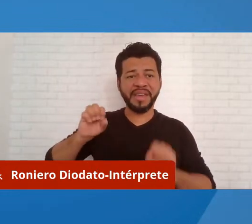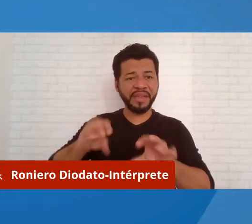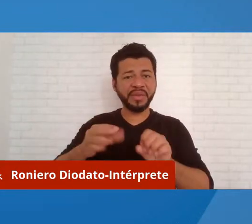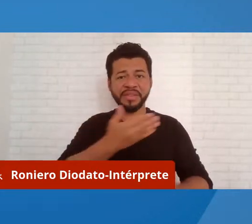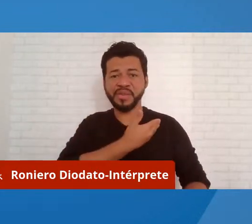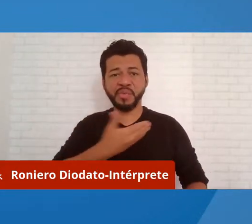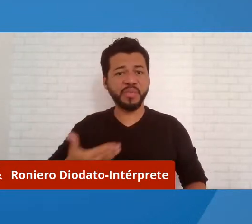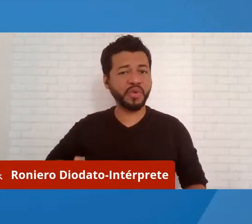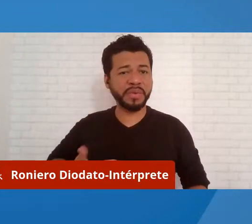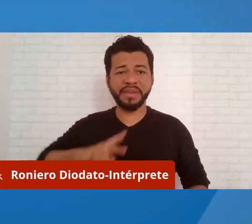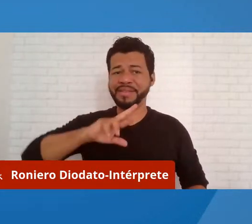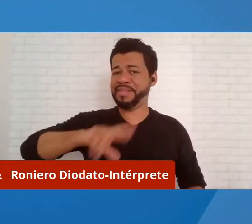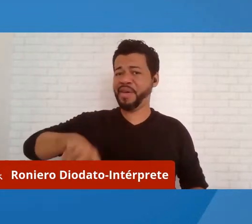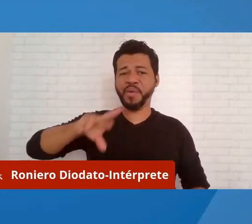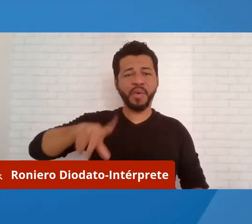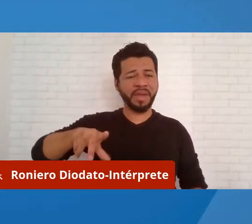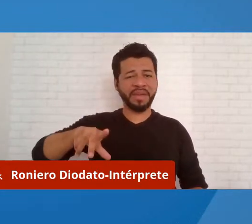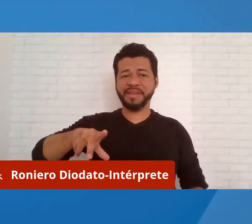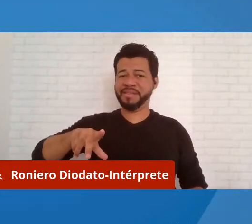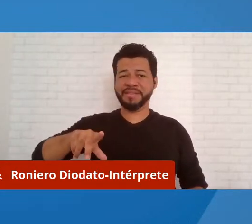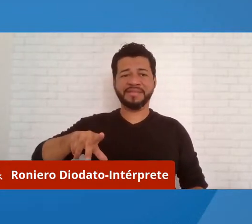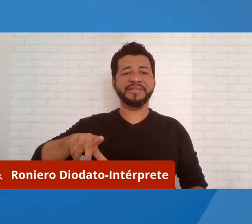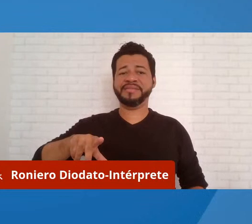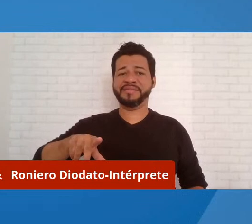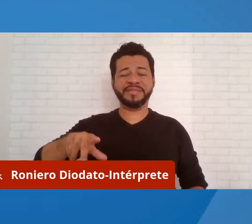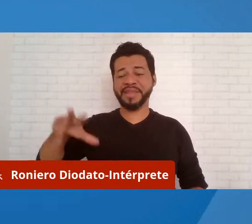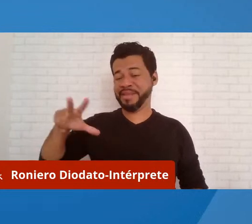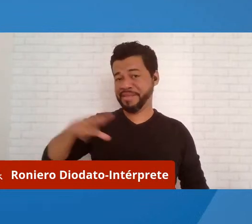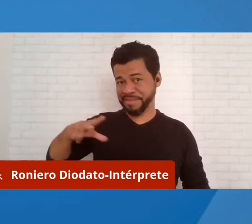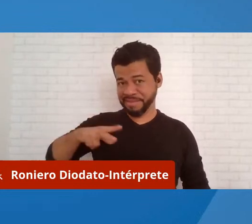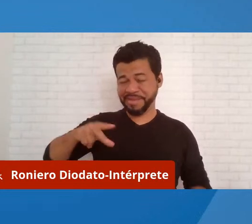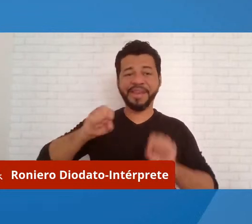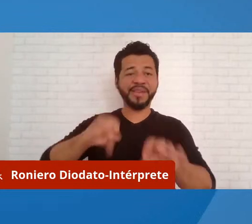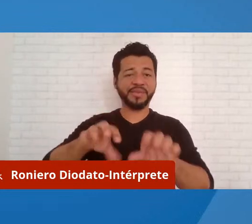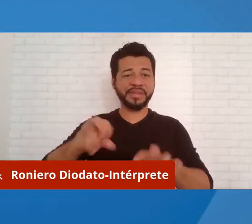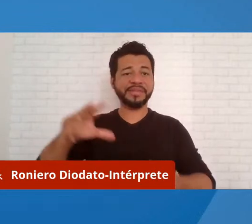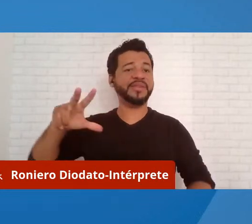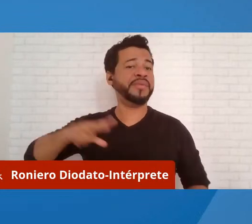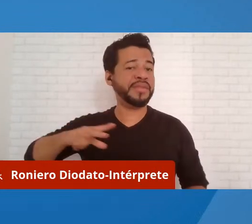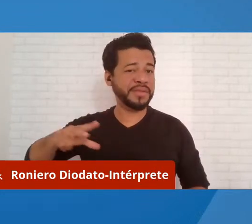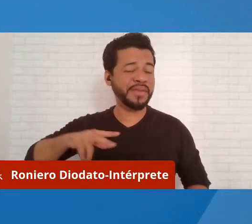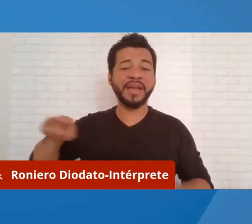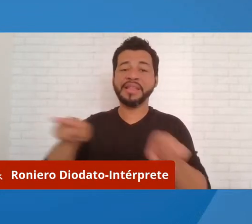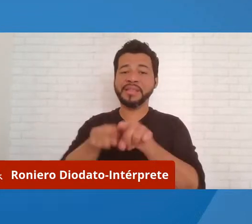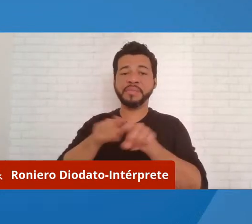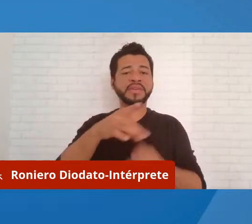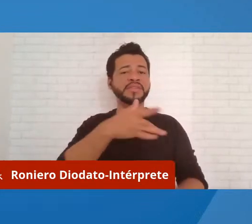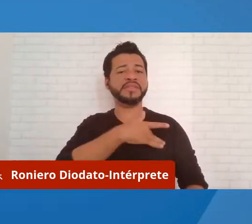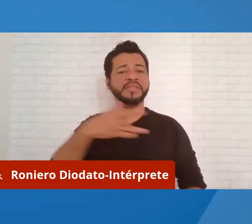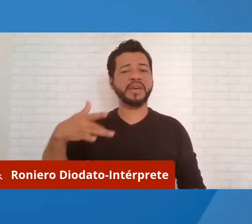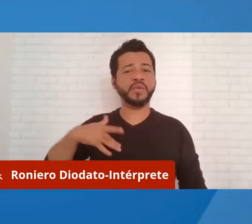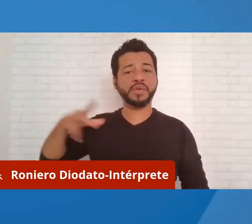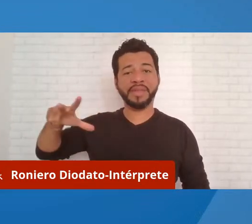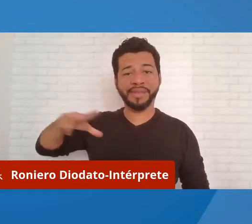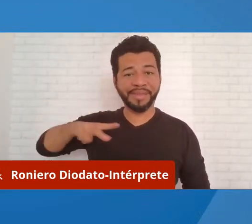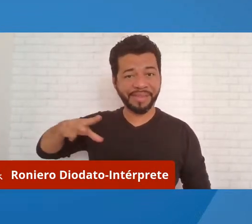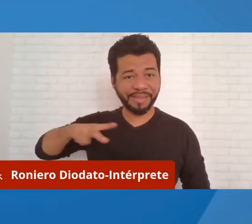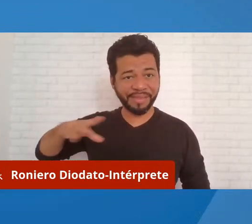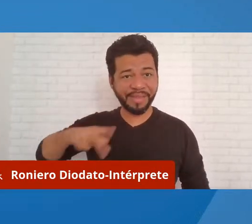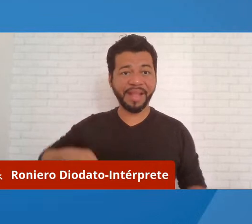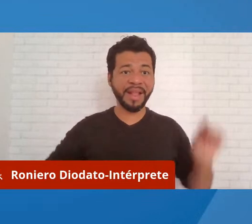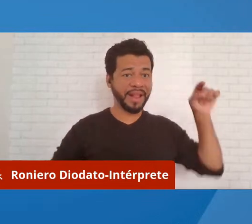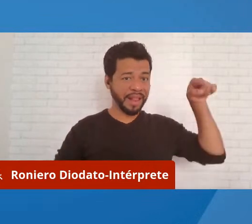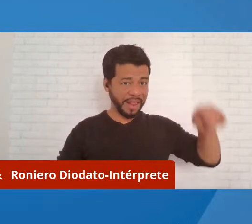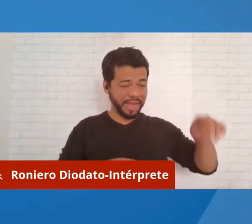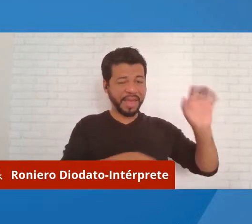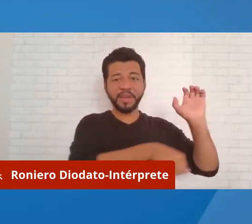Não é a saúde pública, são os planos privados de saúde. E com isso o Estado vai se mercantilizando também. O